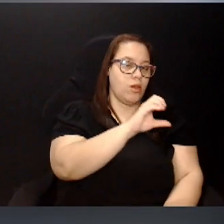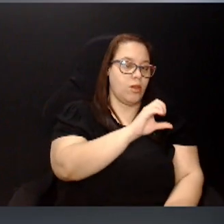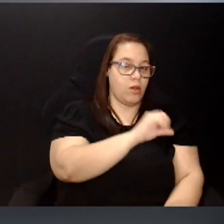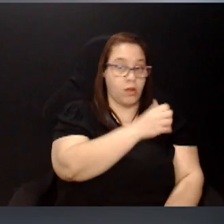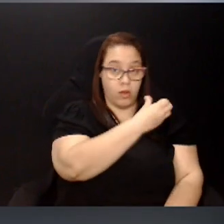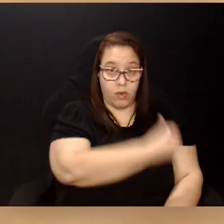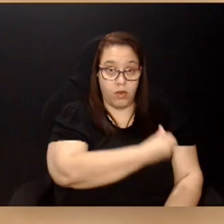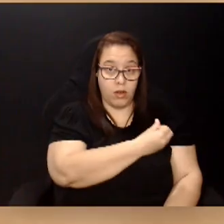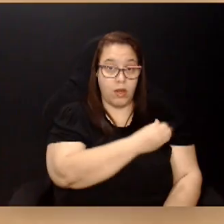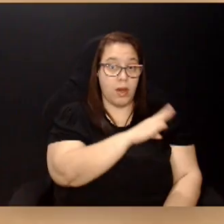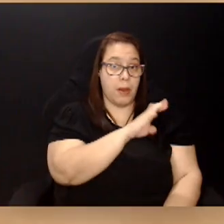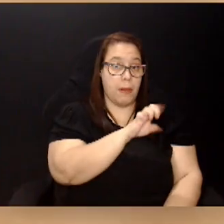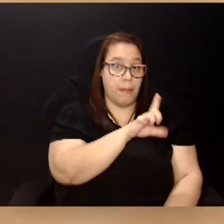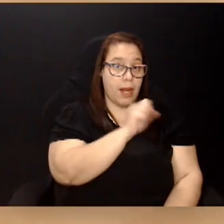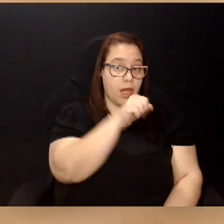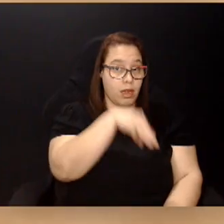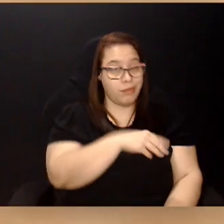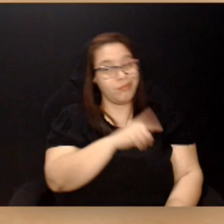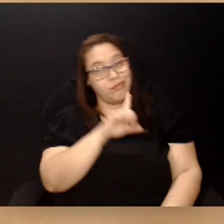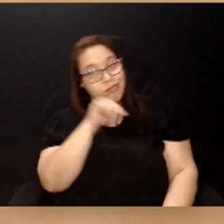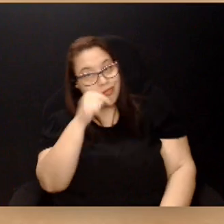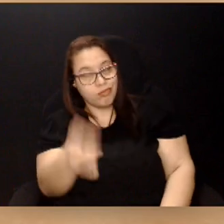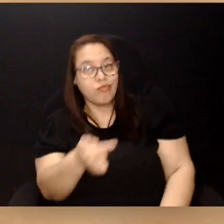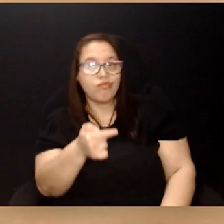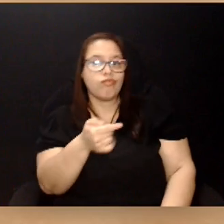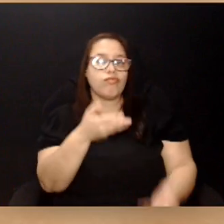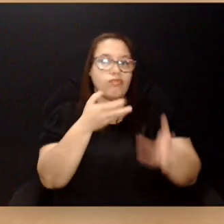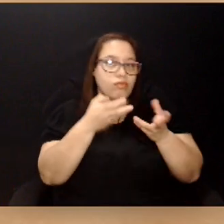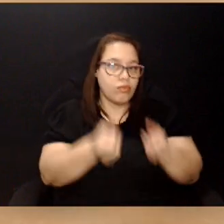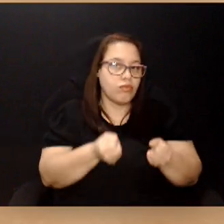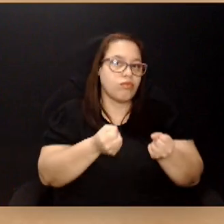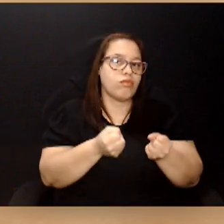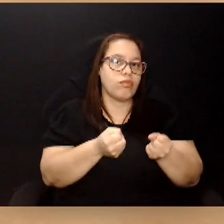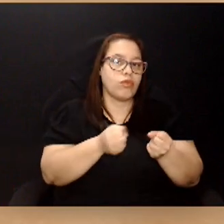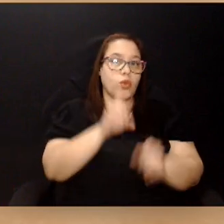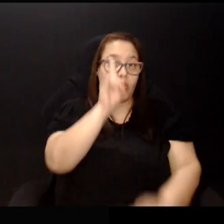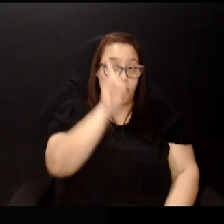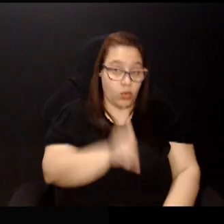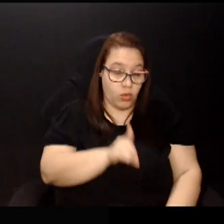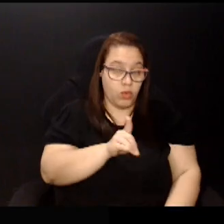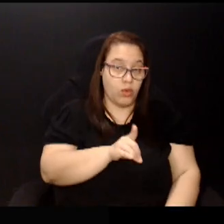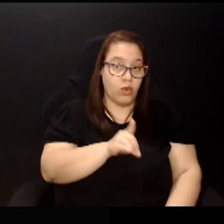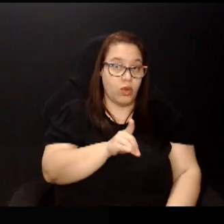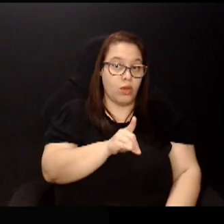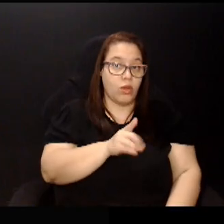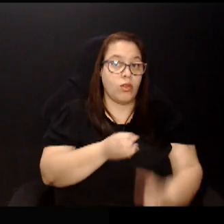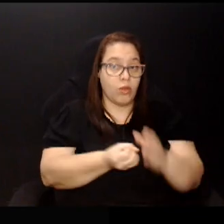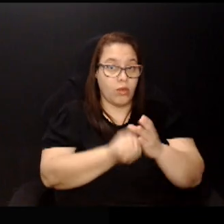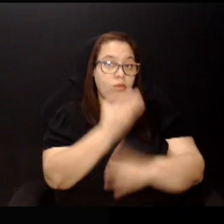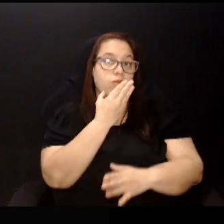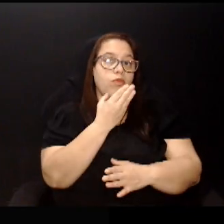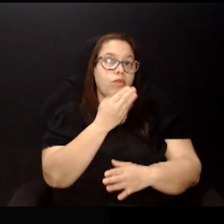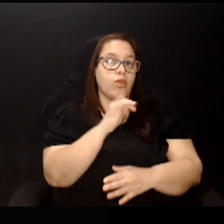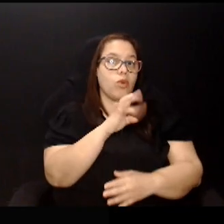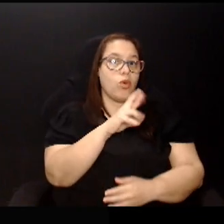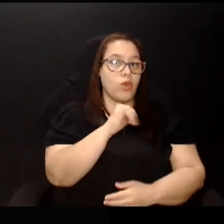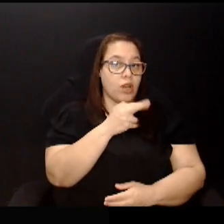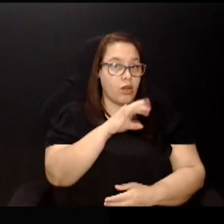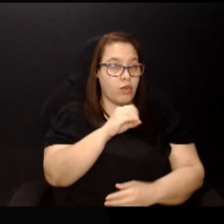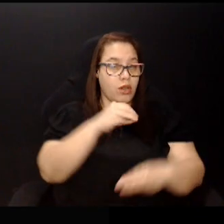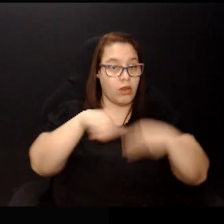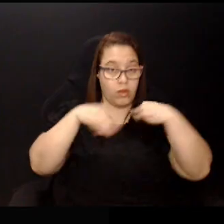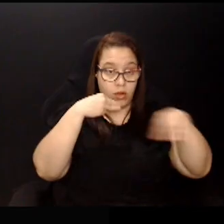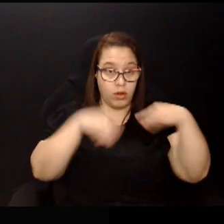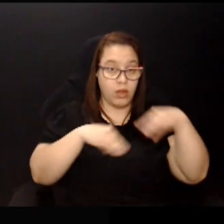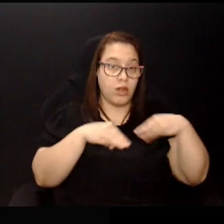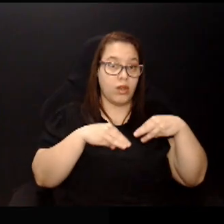Belém, pouco depois de assumir o cargo de diretor do recém-criado Conservatório de Música da